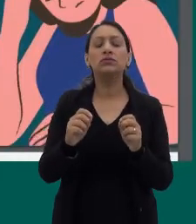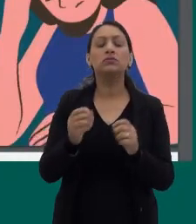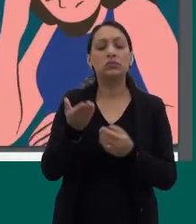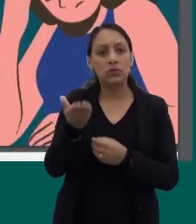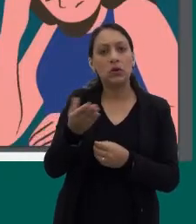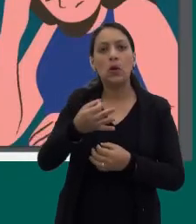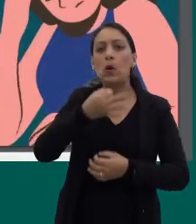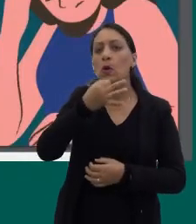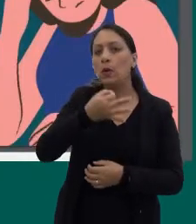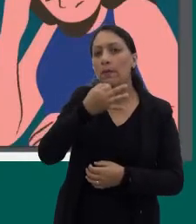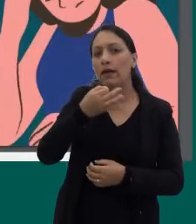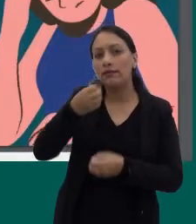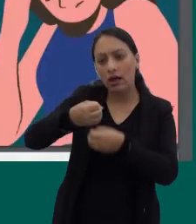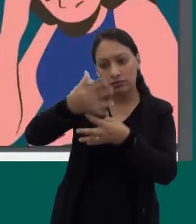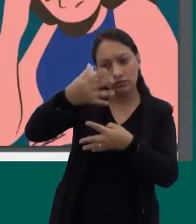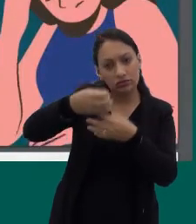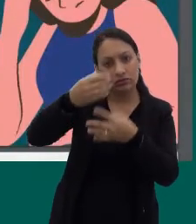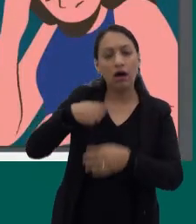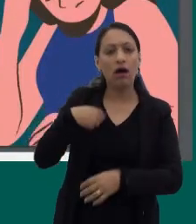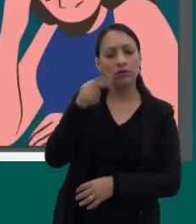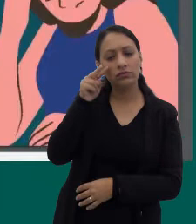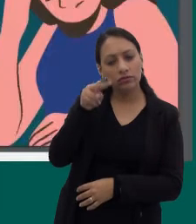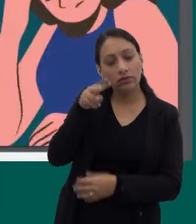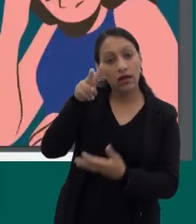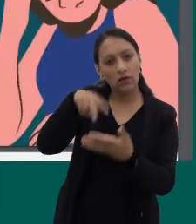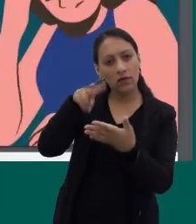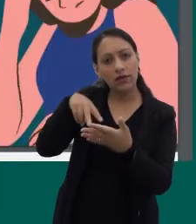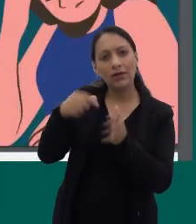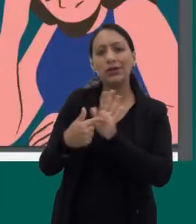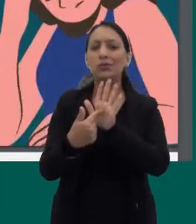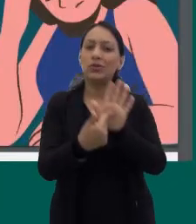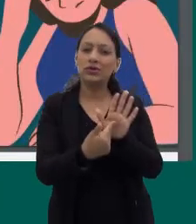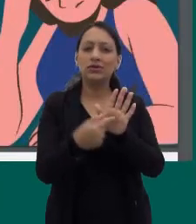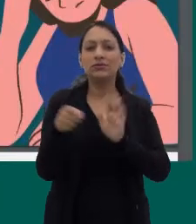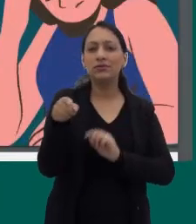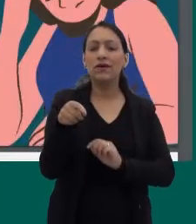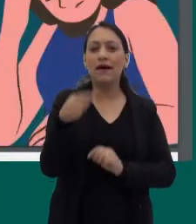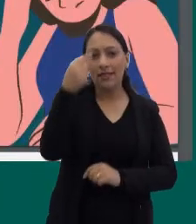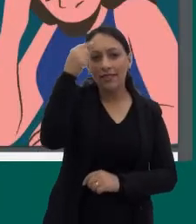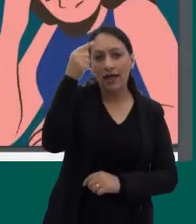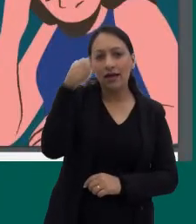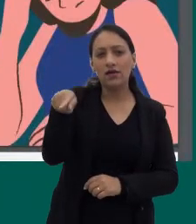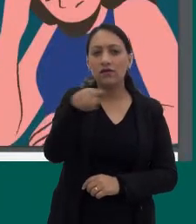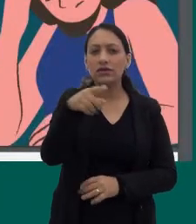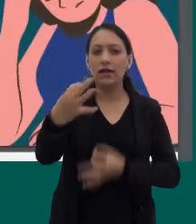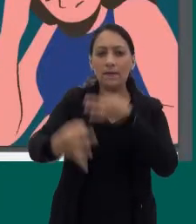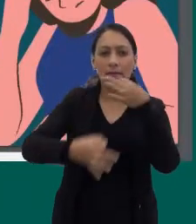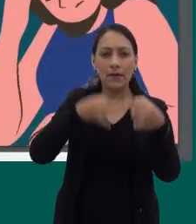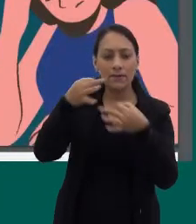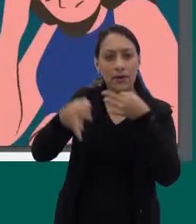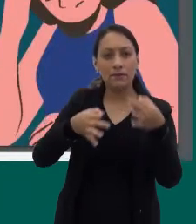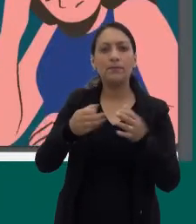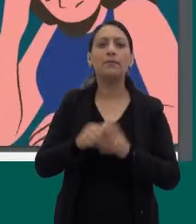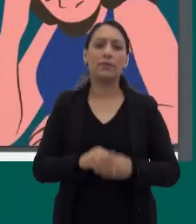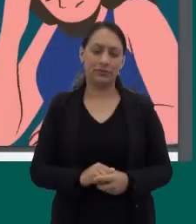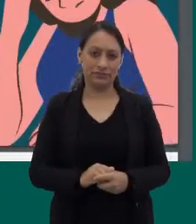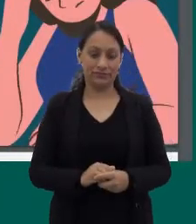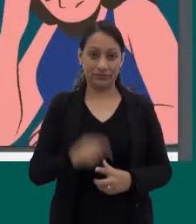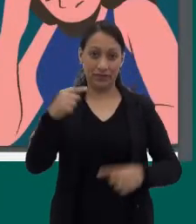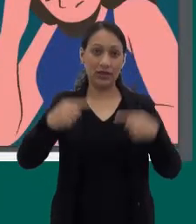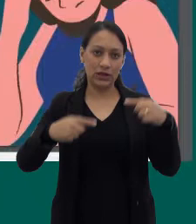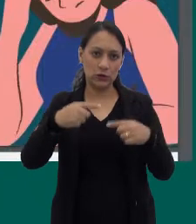eu vou acompanhando e acrescentando as ideias de vocês, né, na nossa